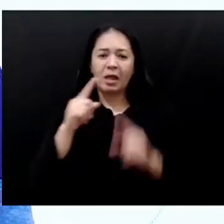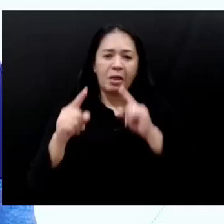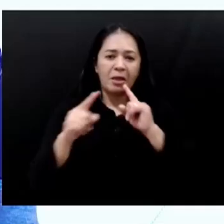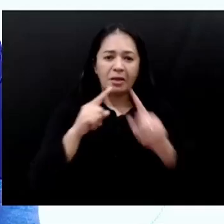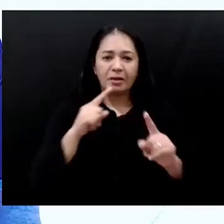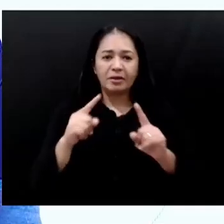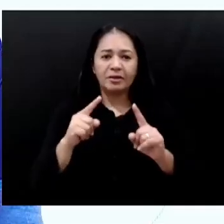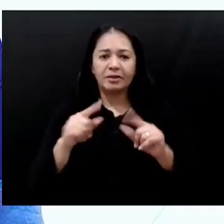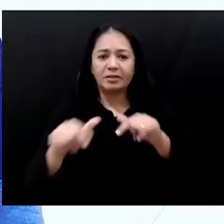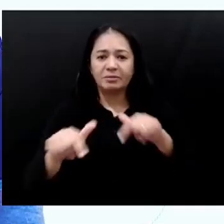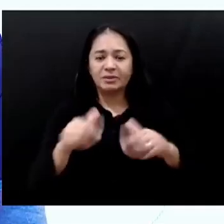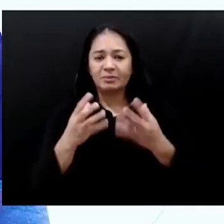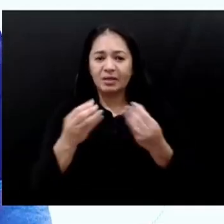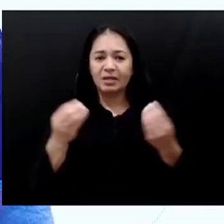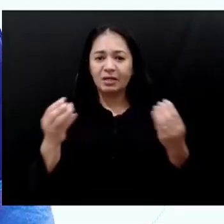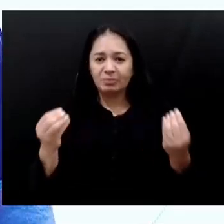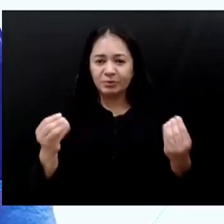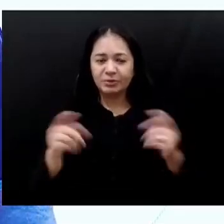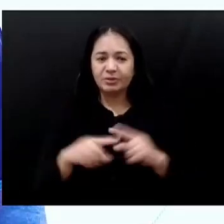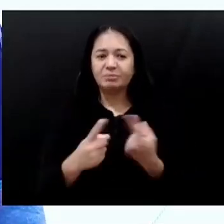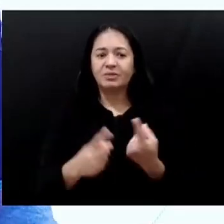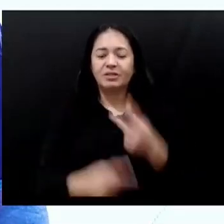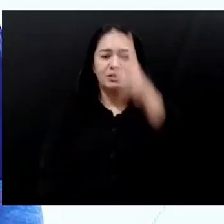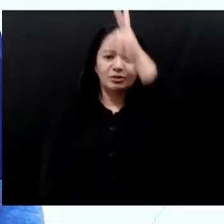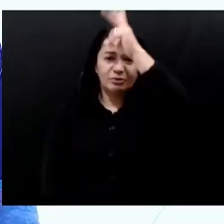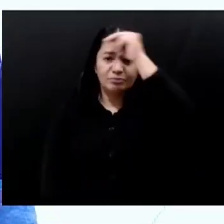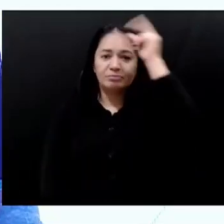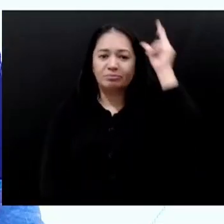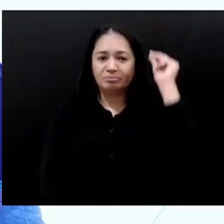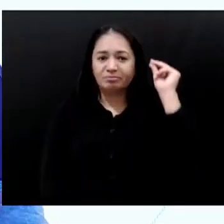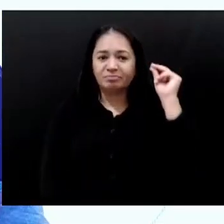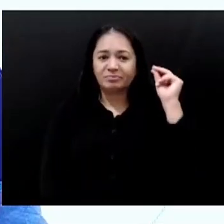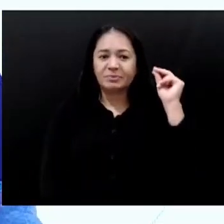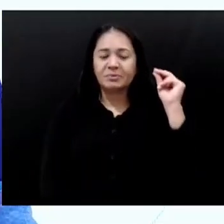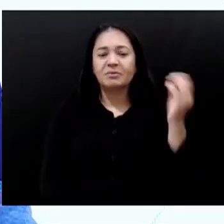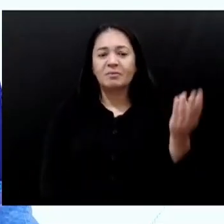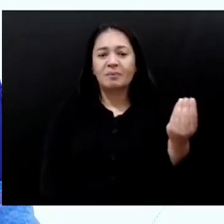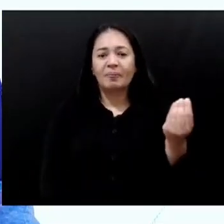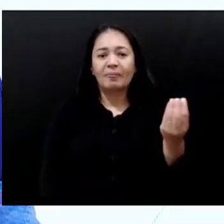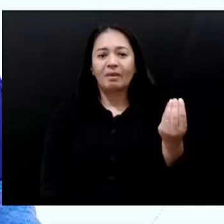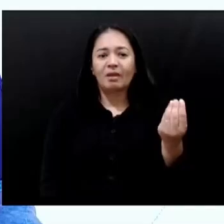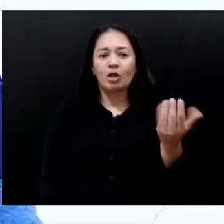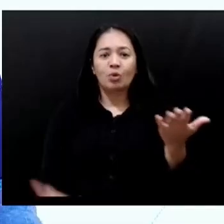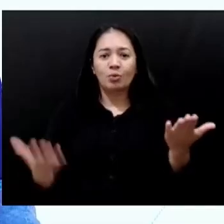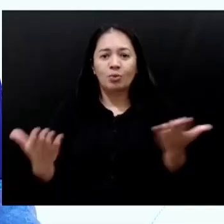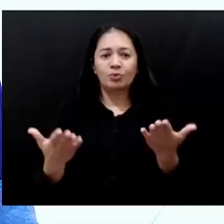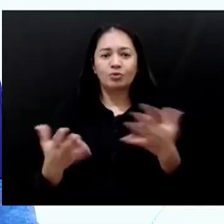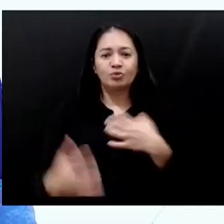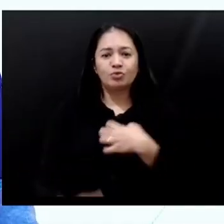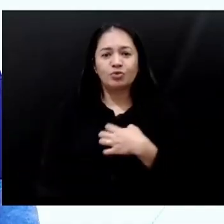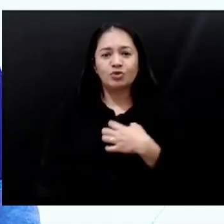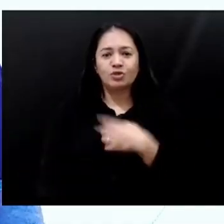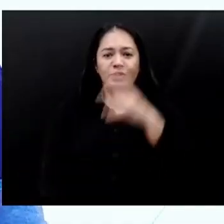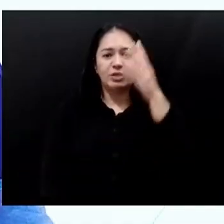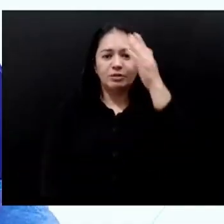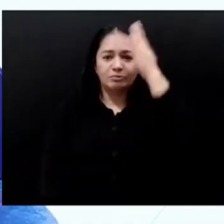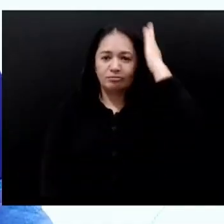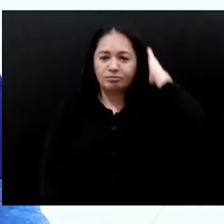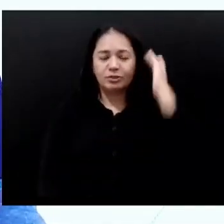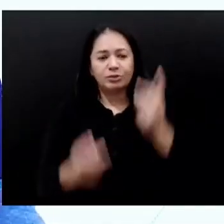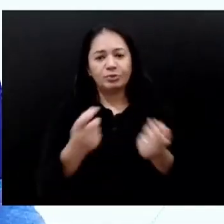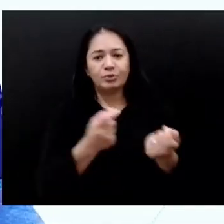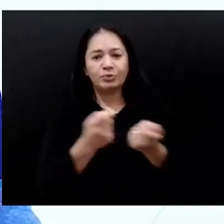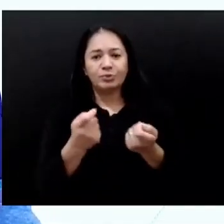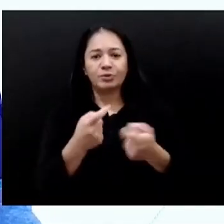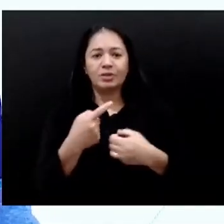muito, mas ser prefeito e ter aqui a maneira como o Dário comanda essa cidade, não à toa,